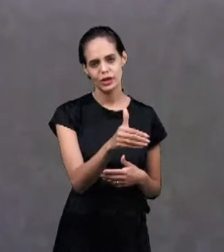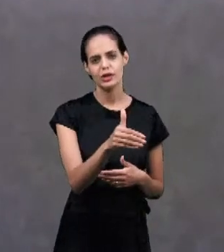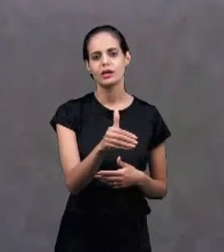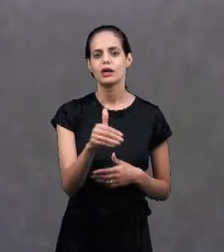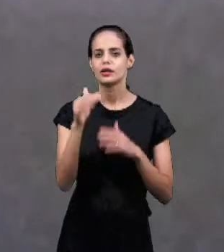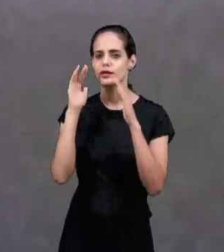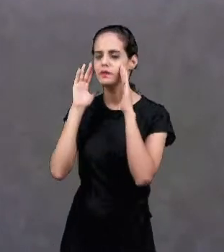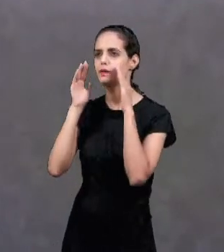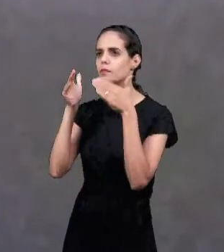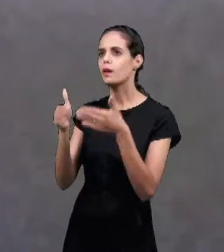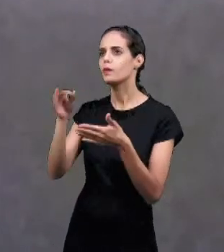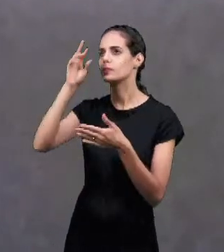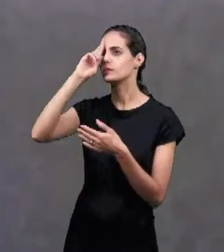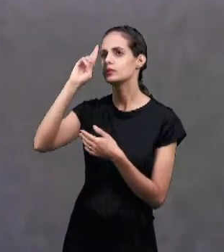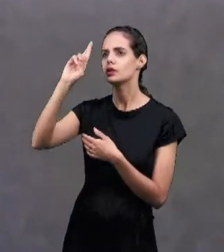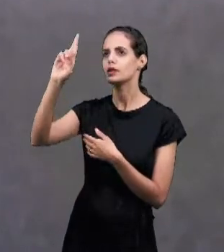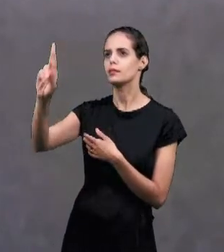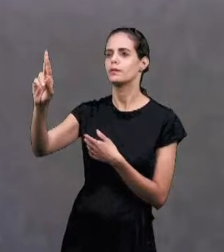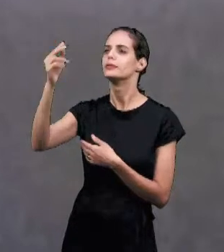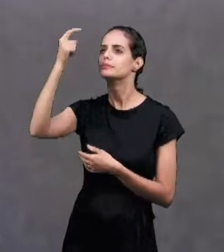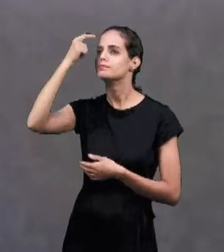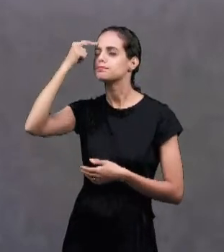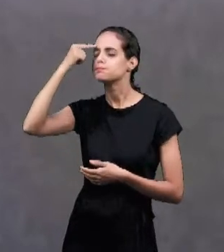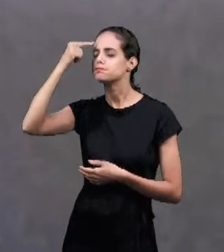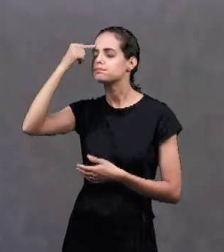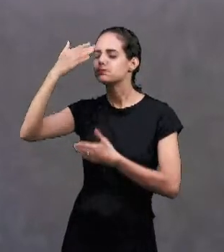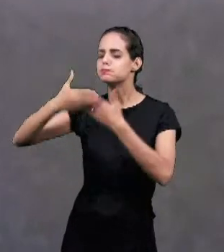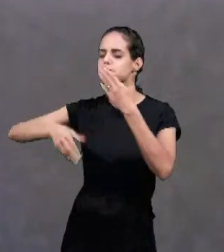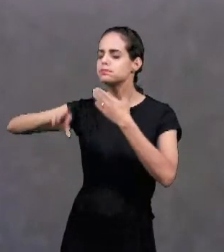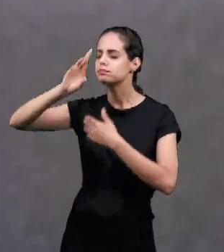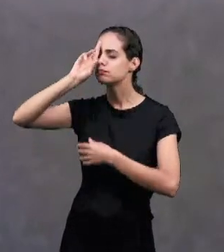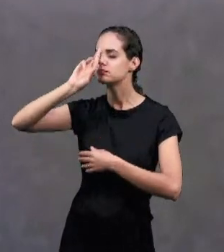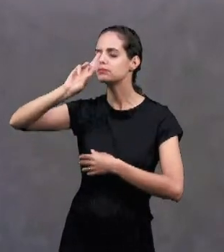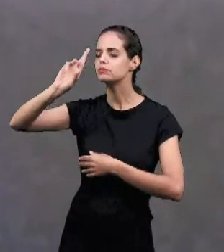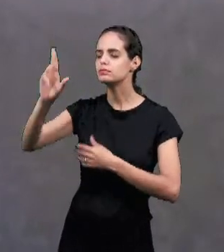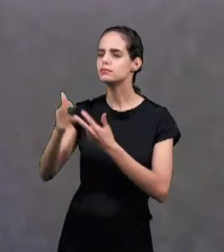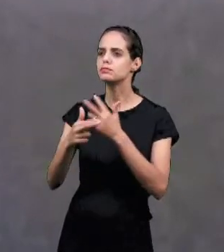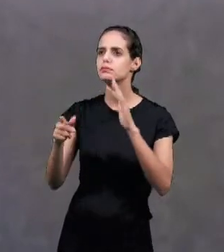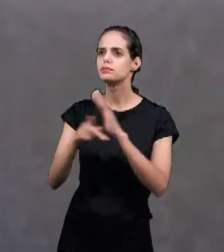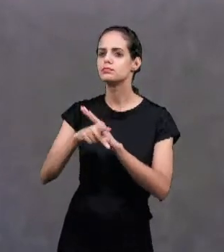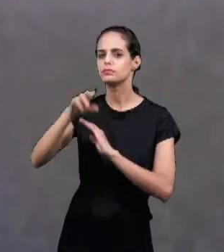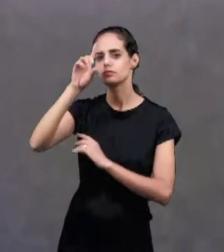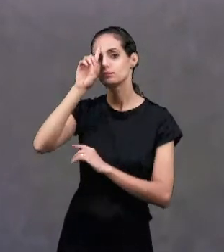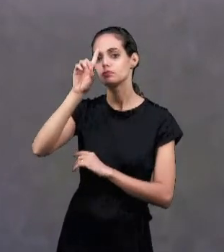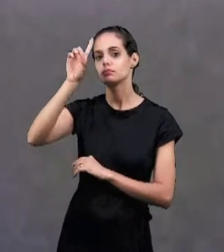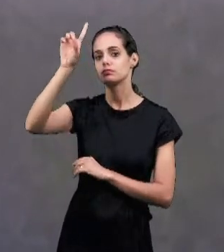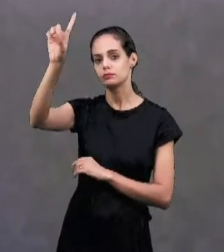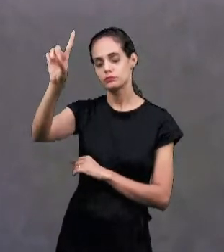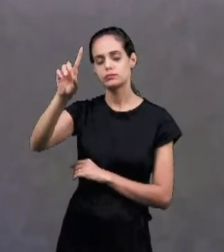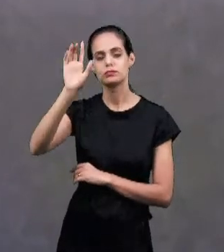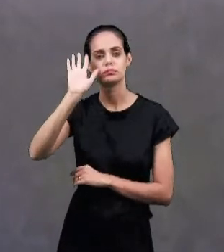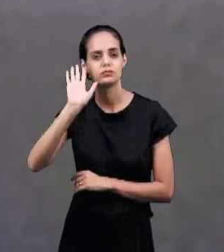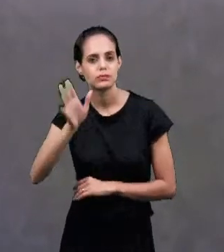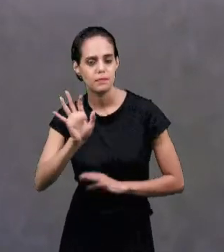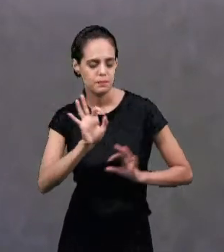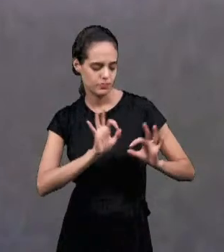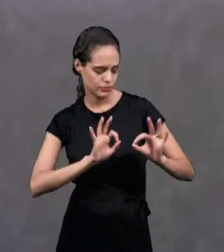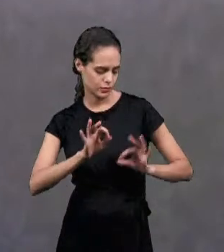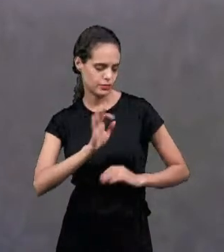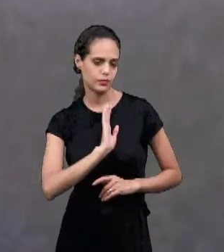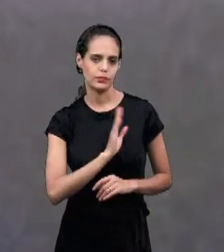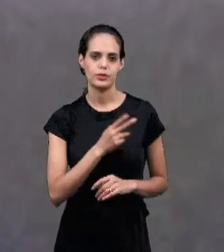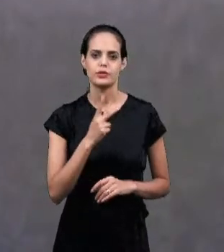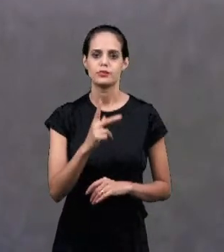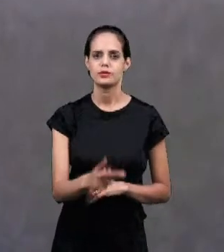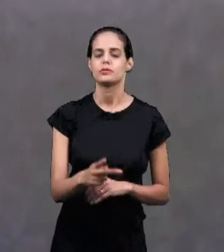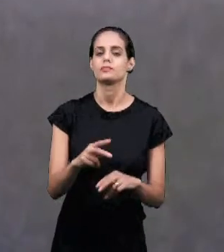o Senhor, para a sua palavra, buscando comunhão, já em oração, colocando ali os seus motivos diante do Senhor.